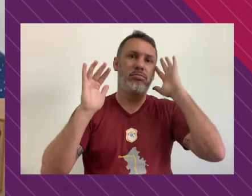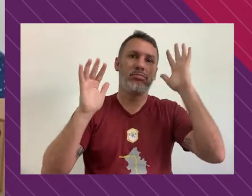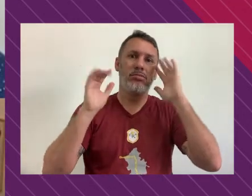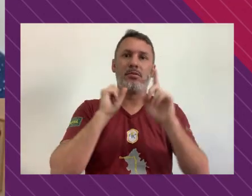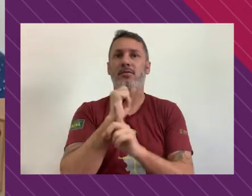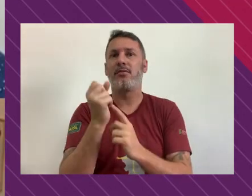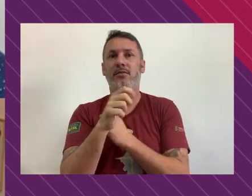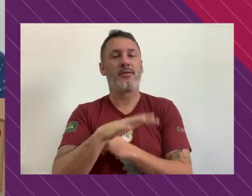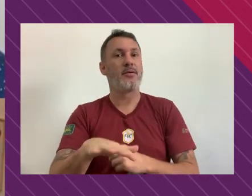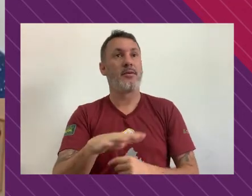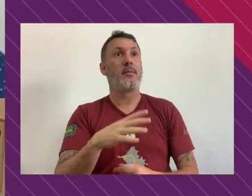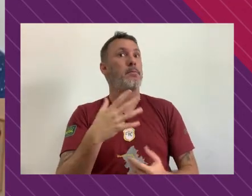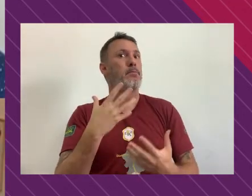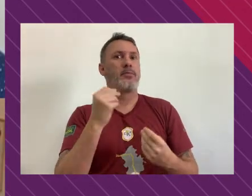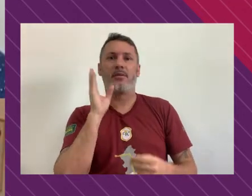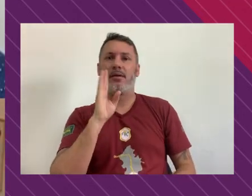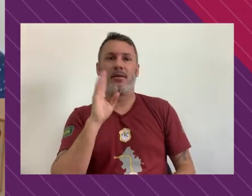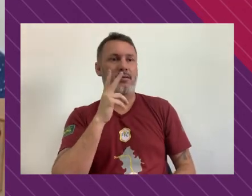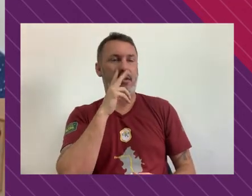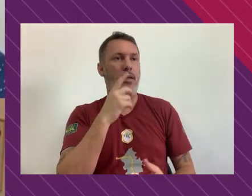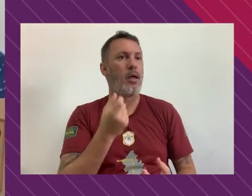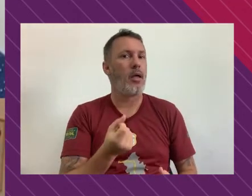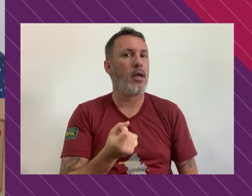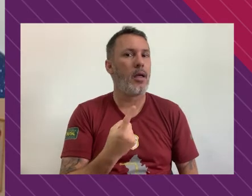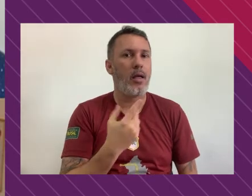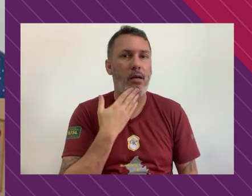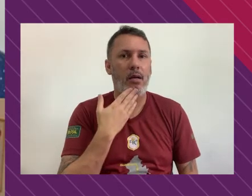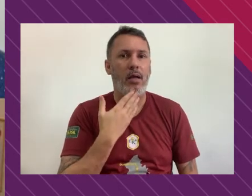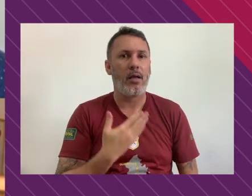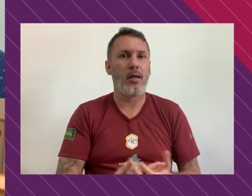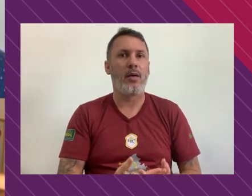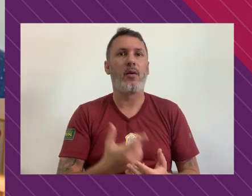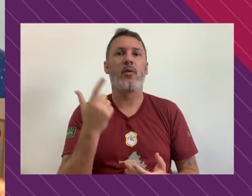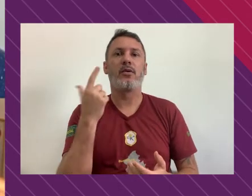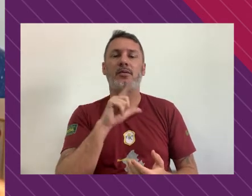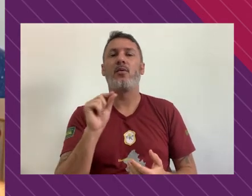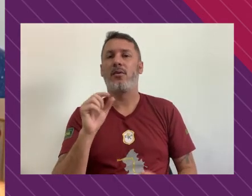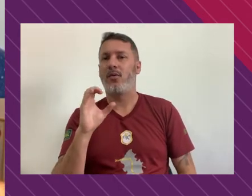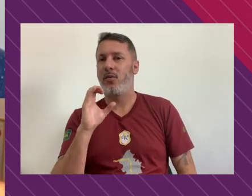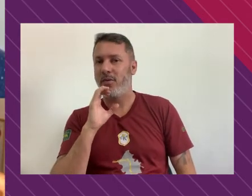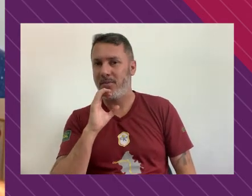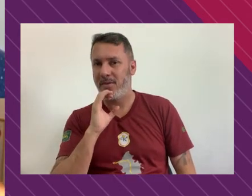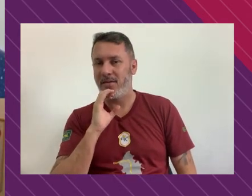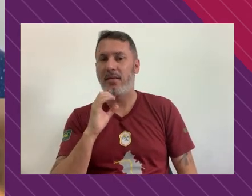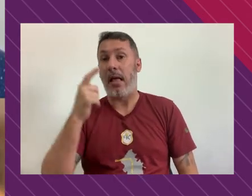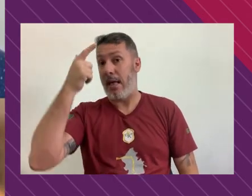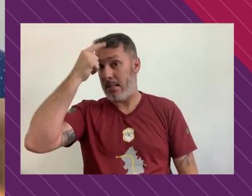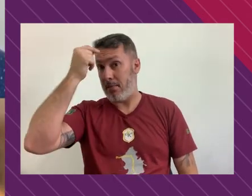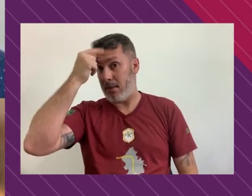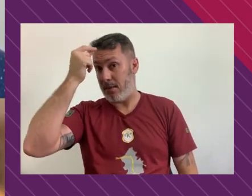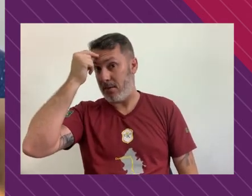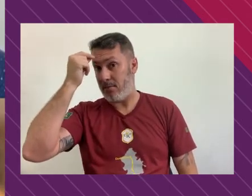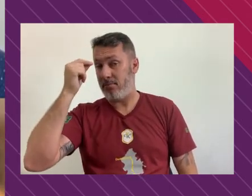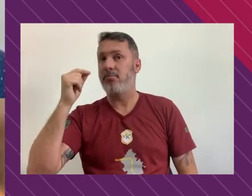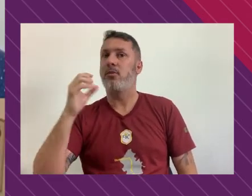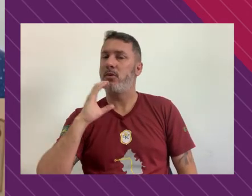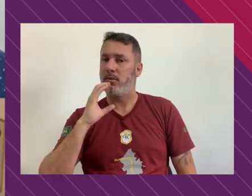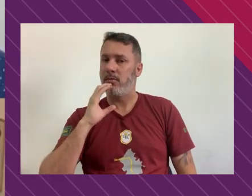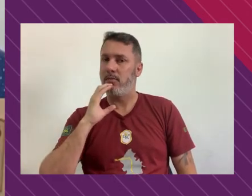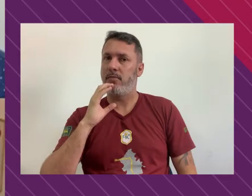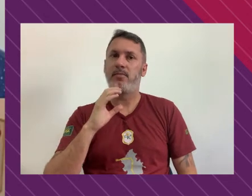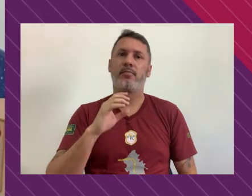sabe? A gente na consultoria tem uma linha de recrutamento e seleção e com muita frequência a gente é demandado para,